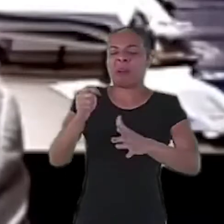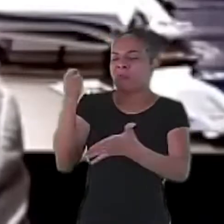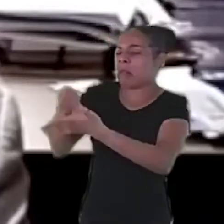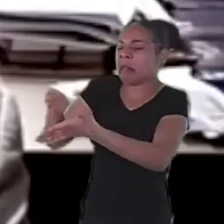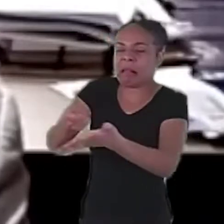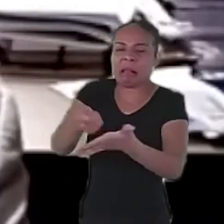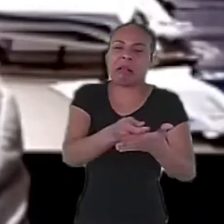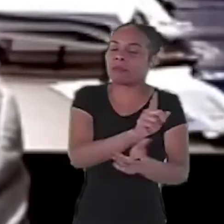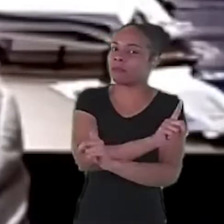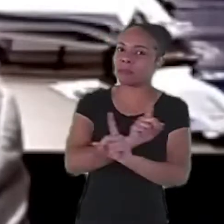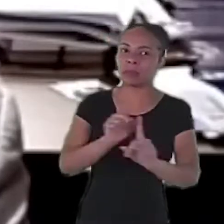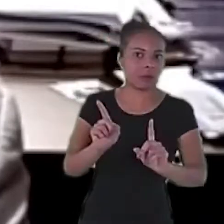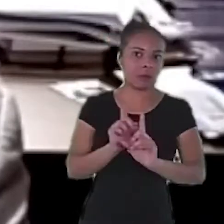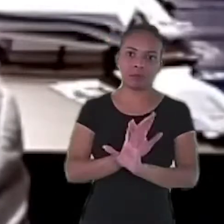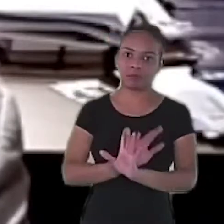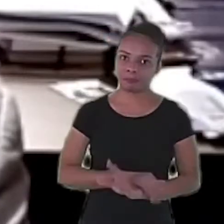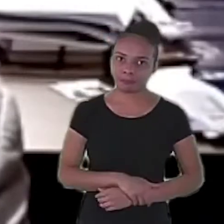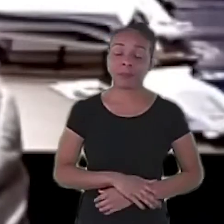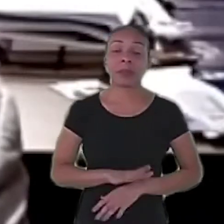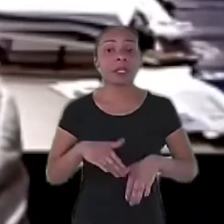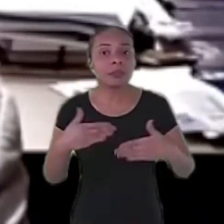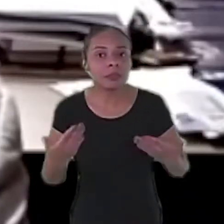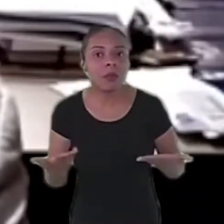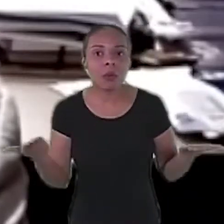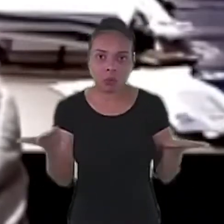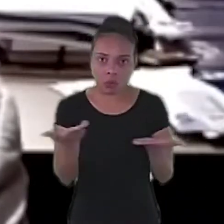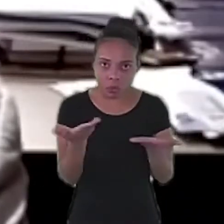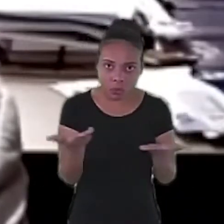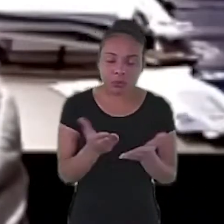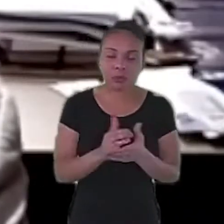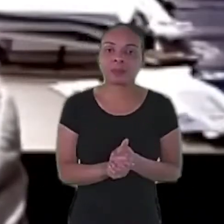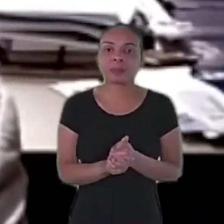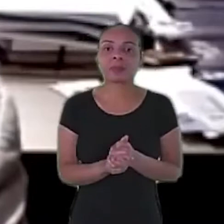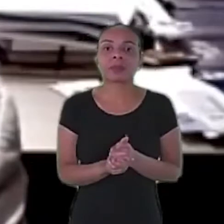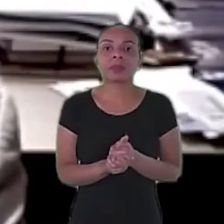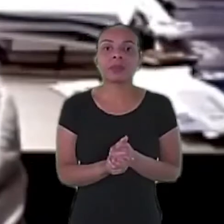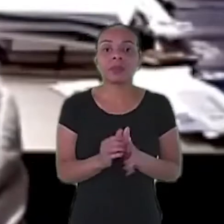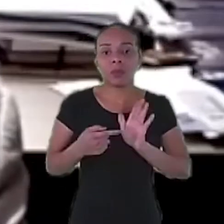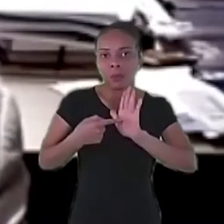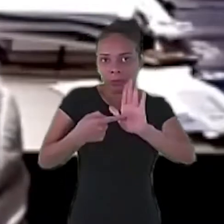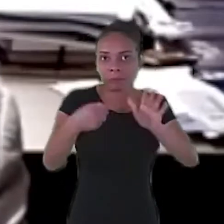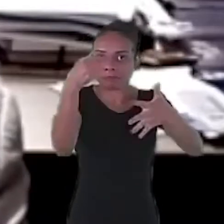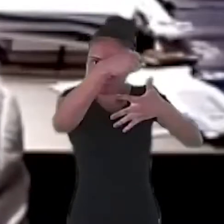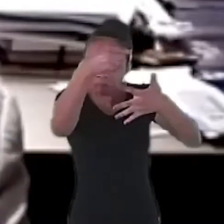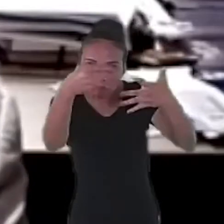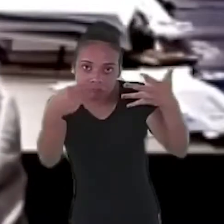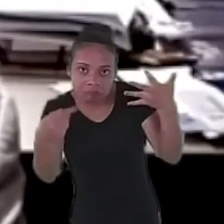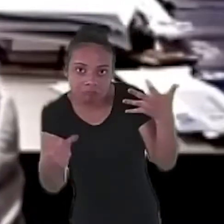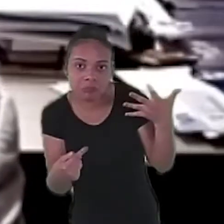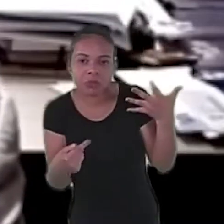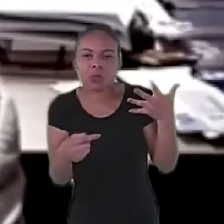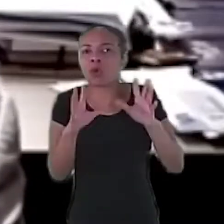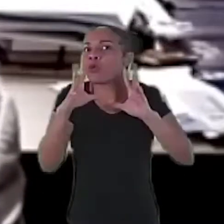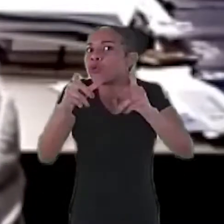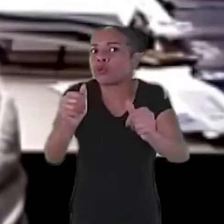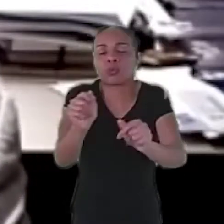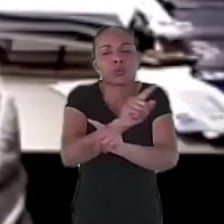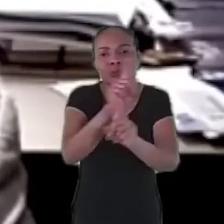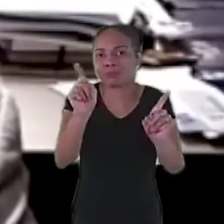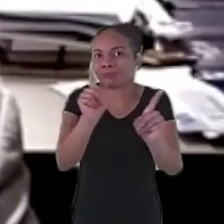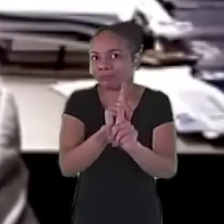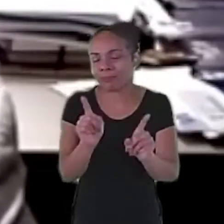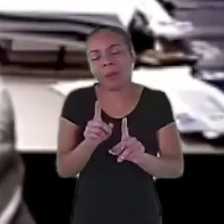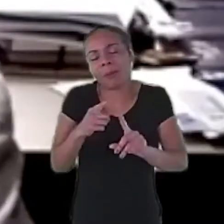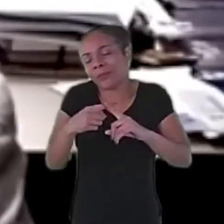unilaterais. Então, eu vou listar alguns dos pontos, não todos, porque eu não tenho tempo para isso, e nem é o